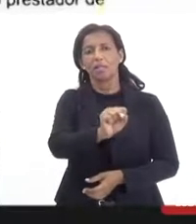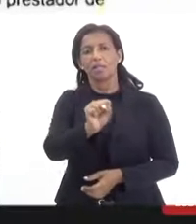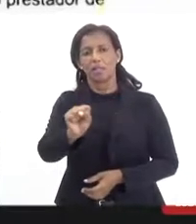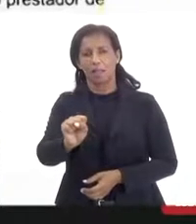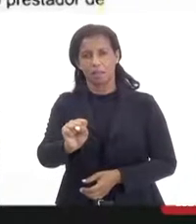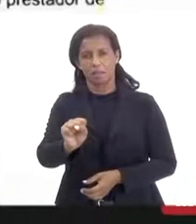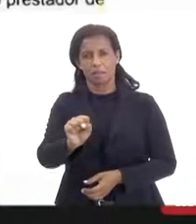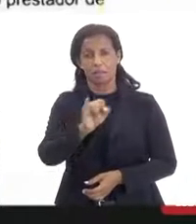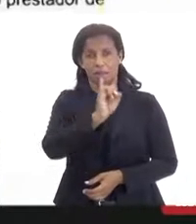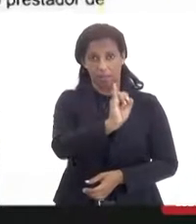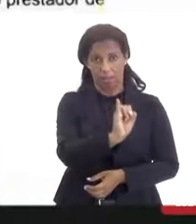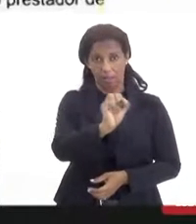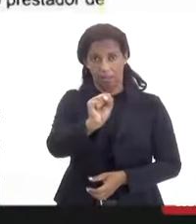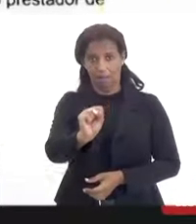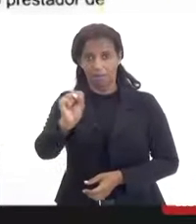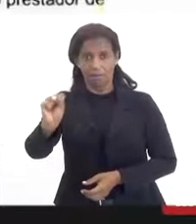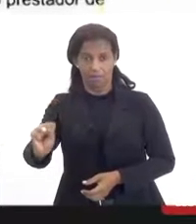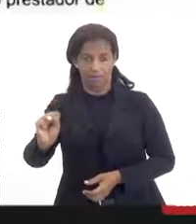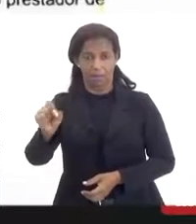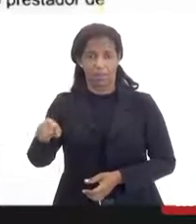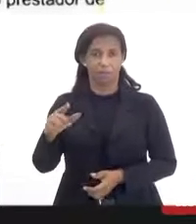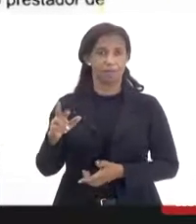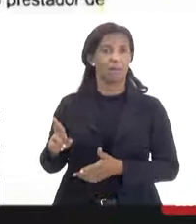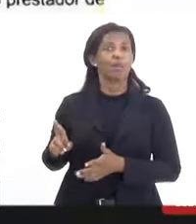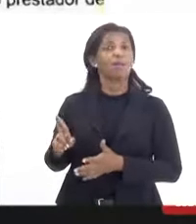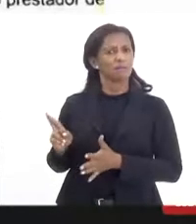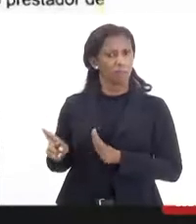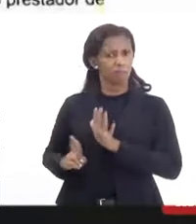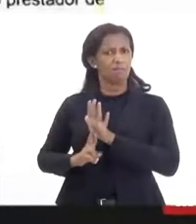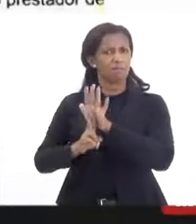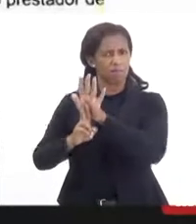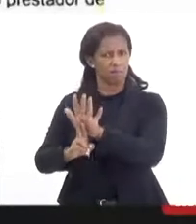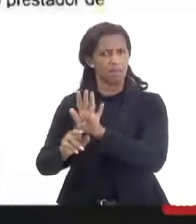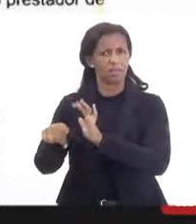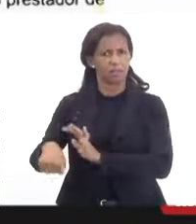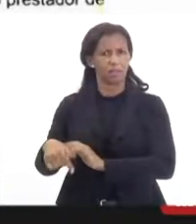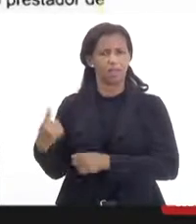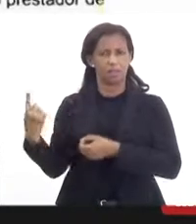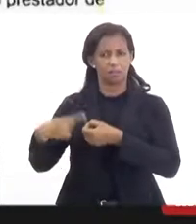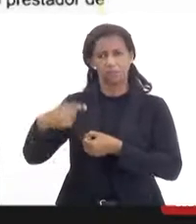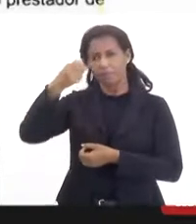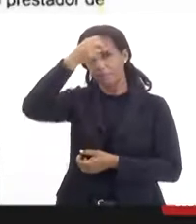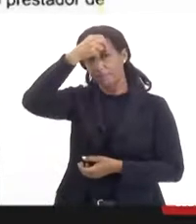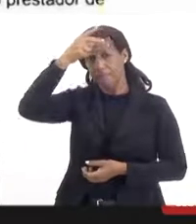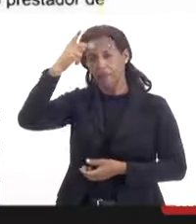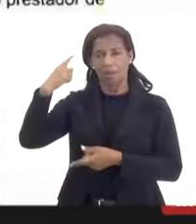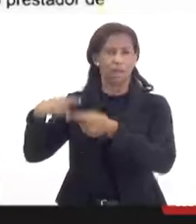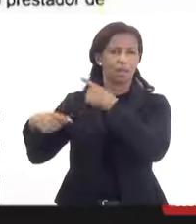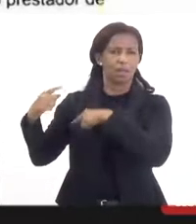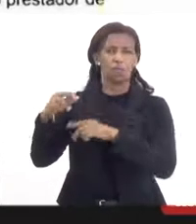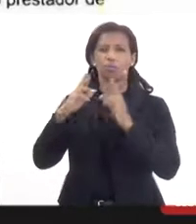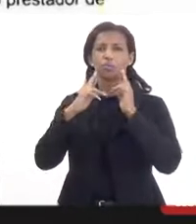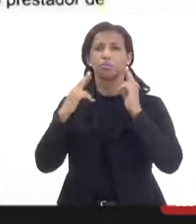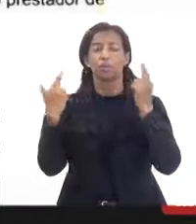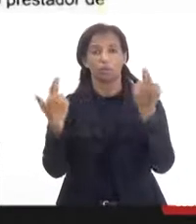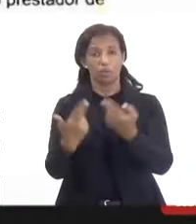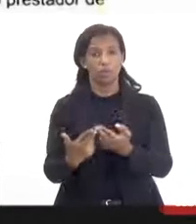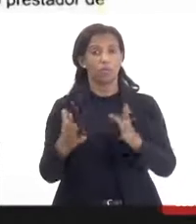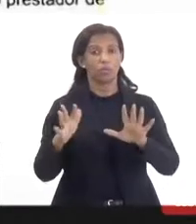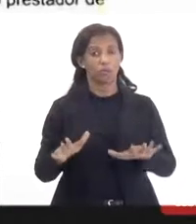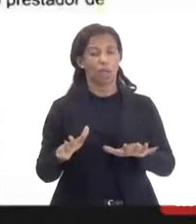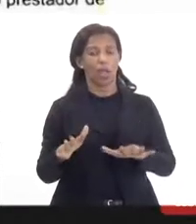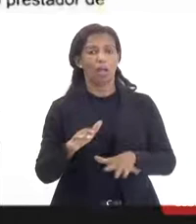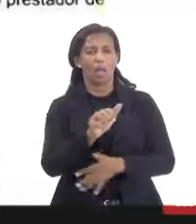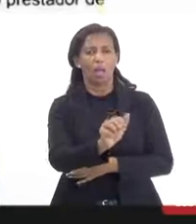né? Nós temos aqui representantes de municípios, isso foi colocado na última reunião pelo